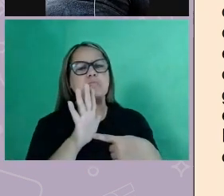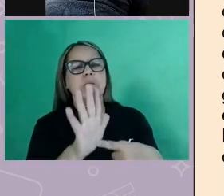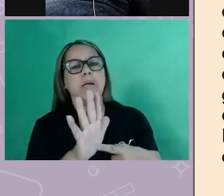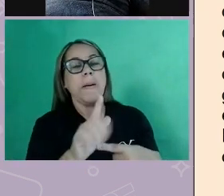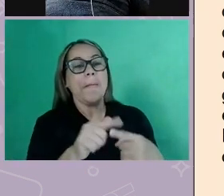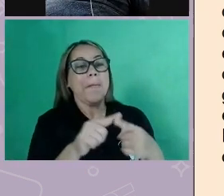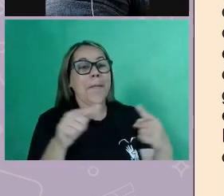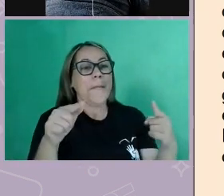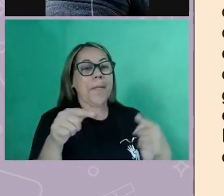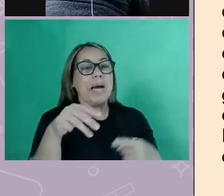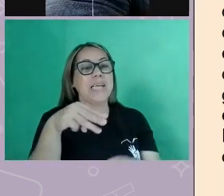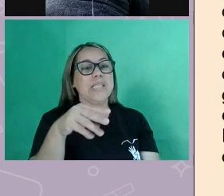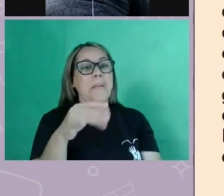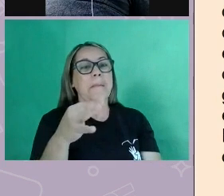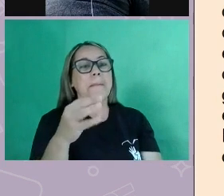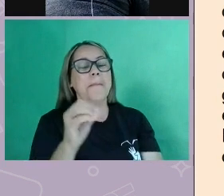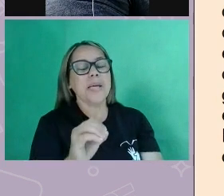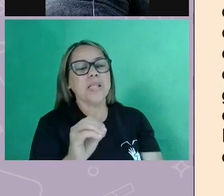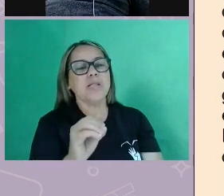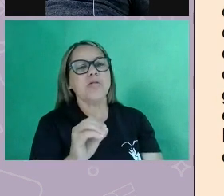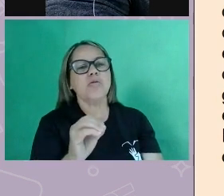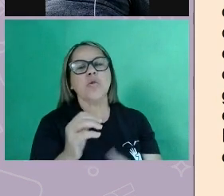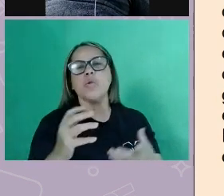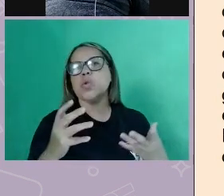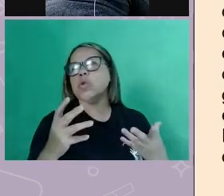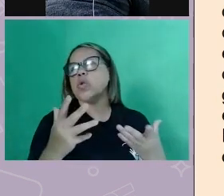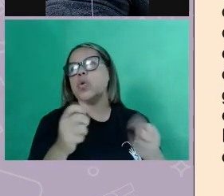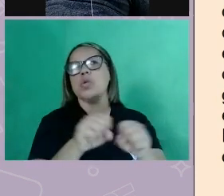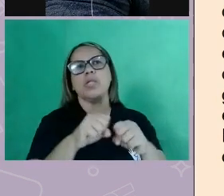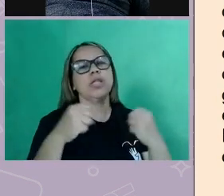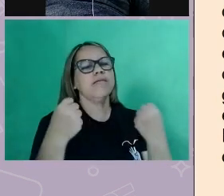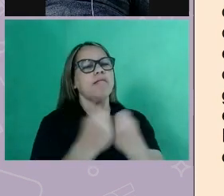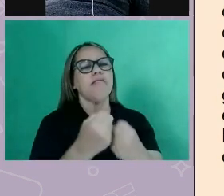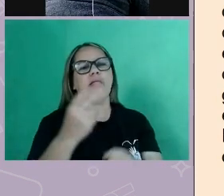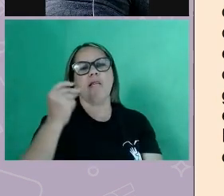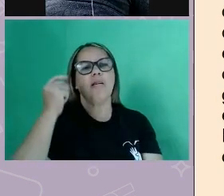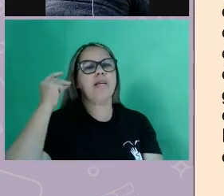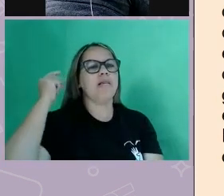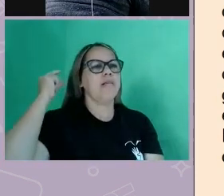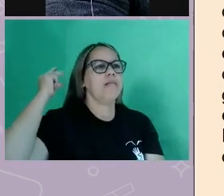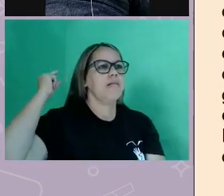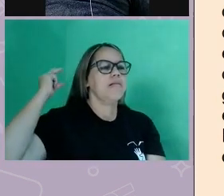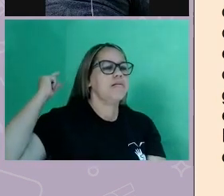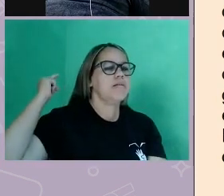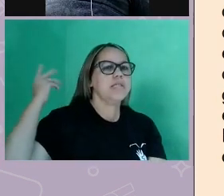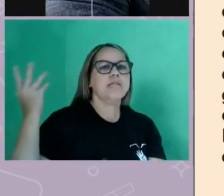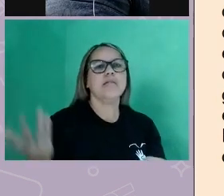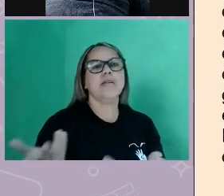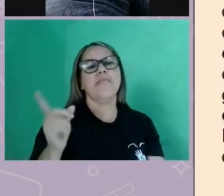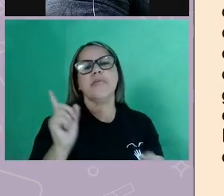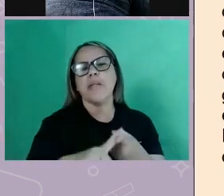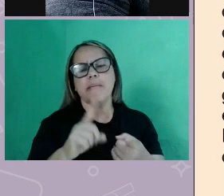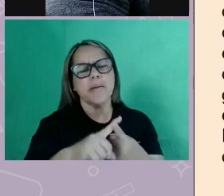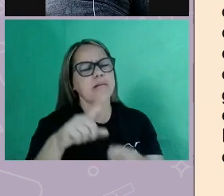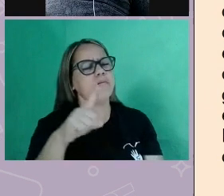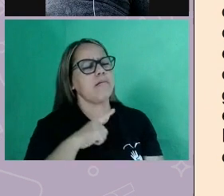mitos narrativos mitológicas para as sociedades mais antigas sociedades primitivas também tem